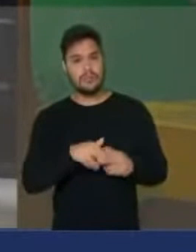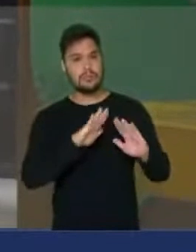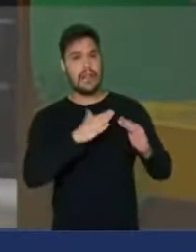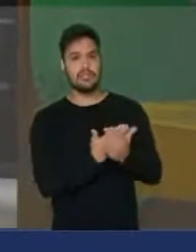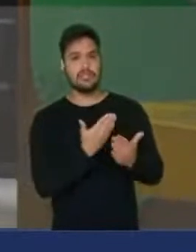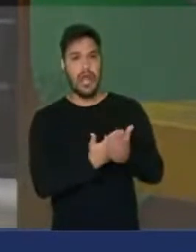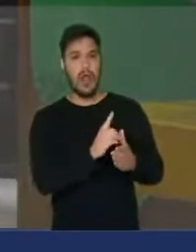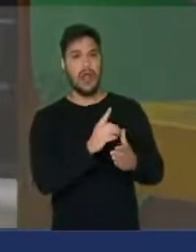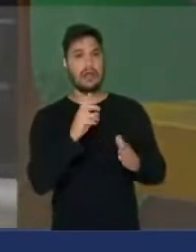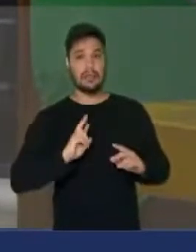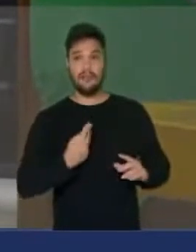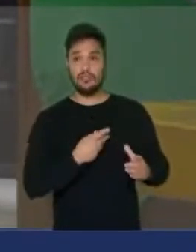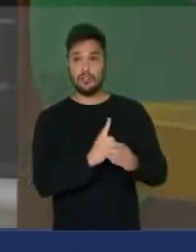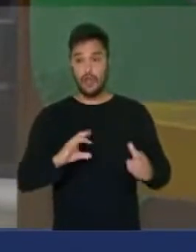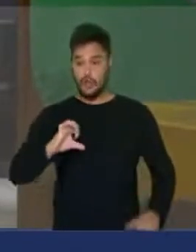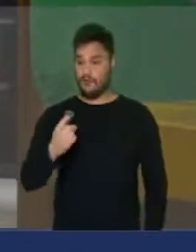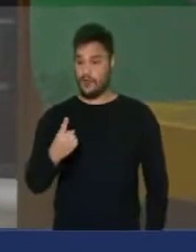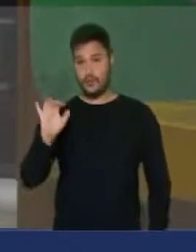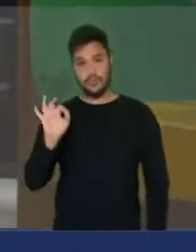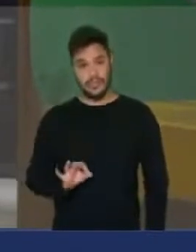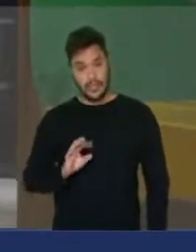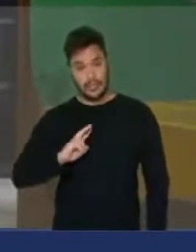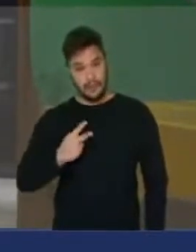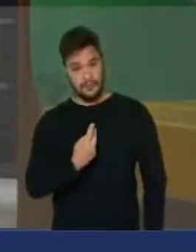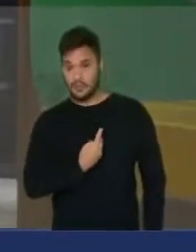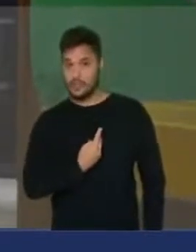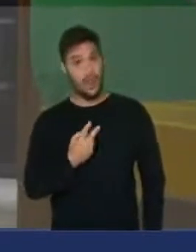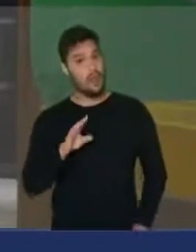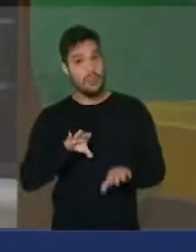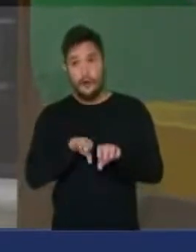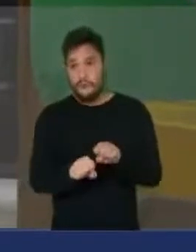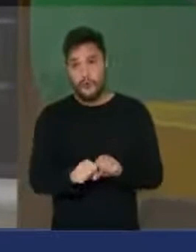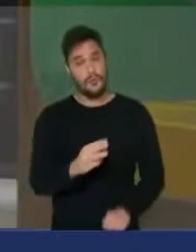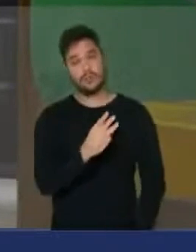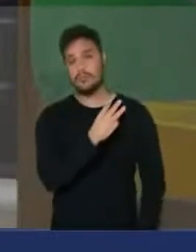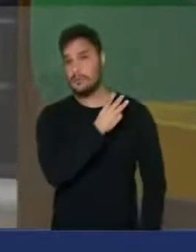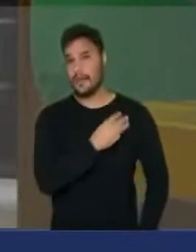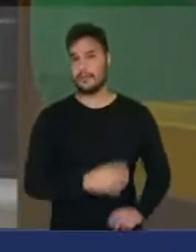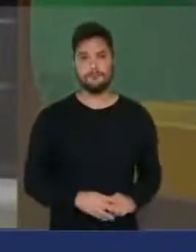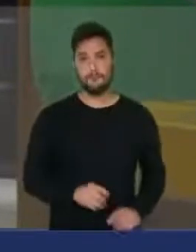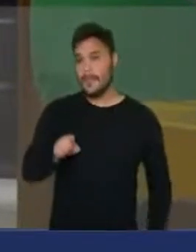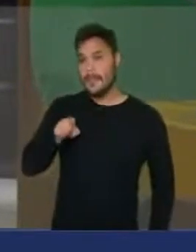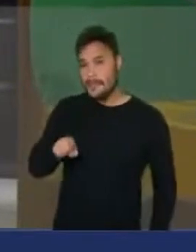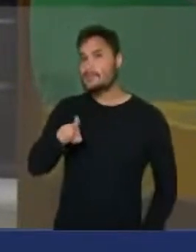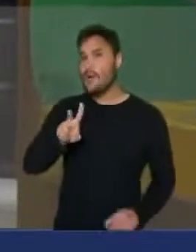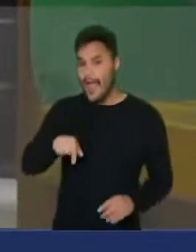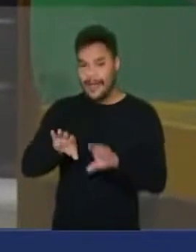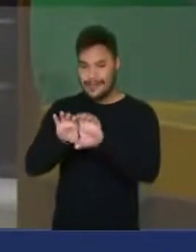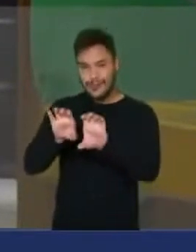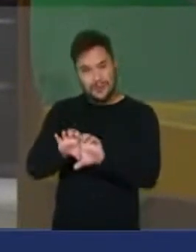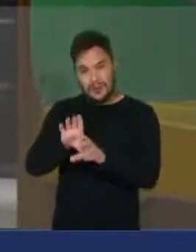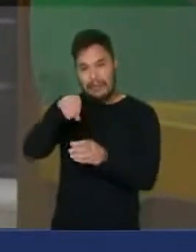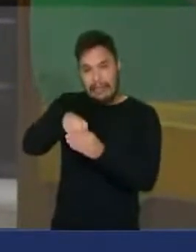porque 91% das travestis transexuais não concluíram o ensino médio, essa estrutura de ódio quer nos excluir do